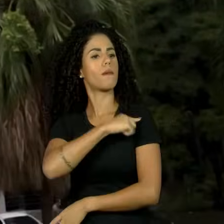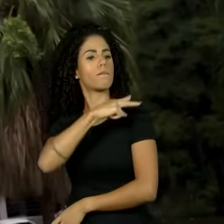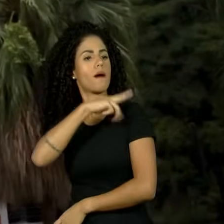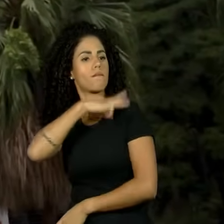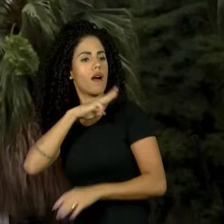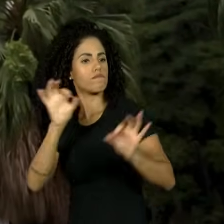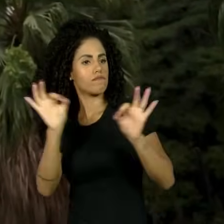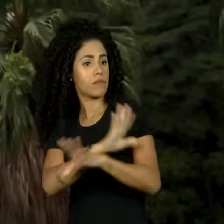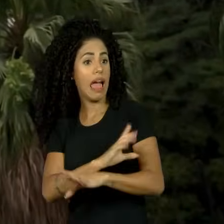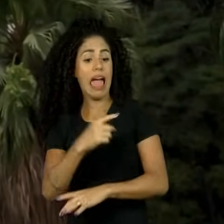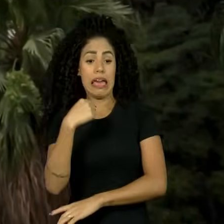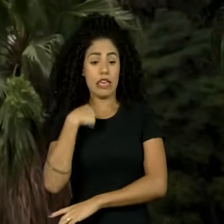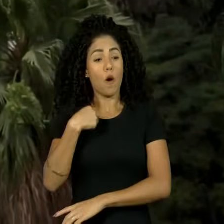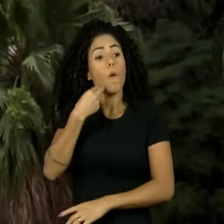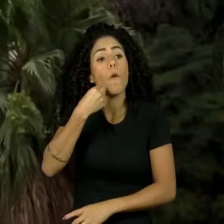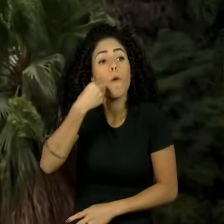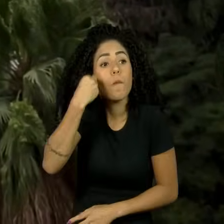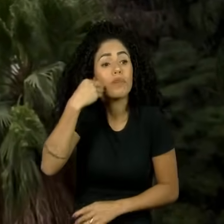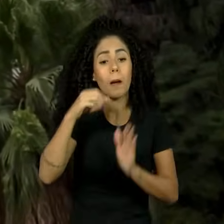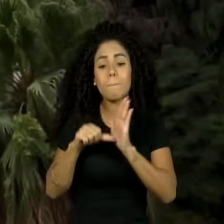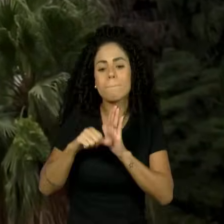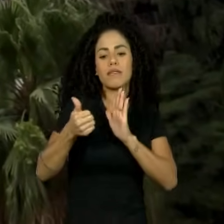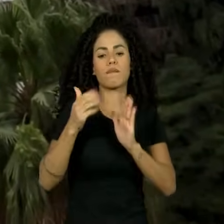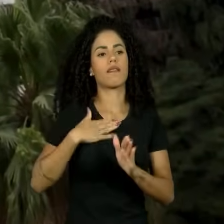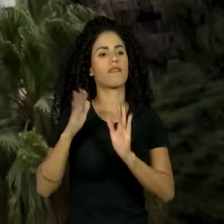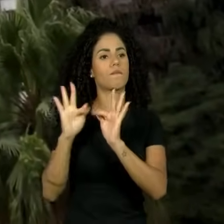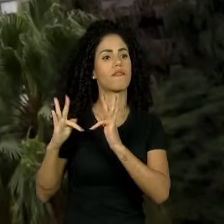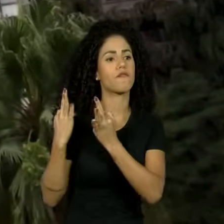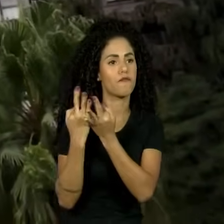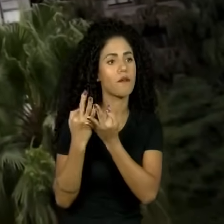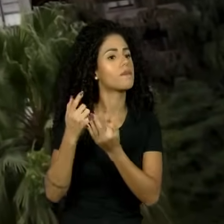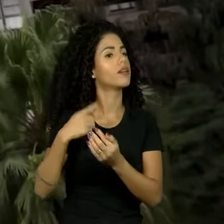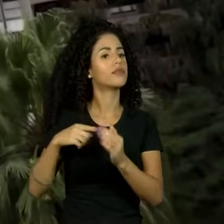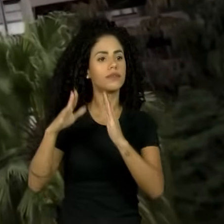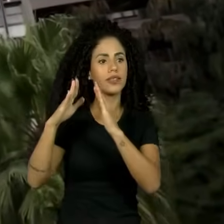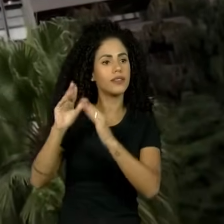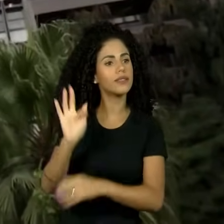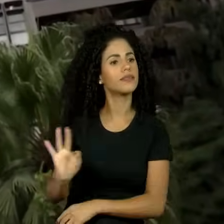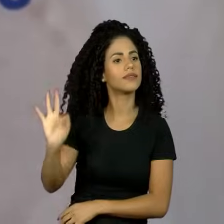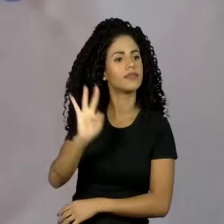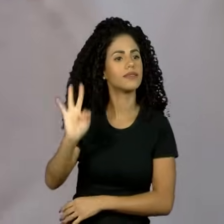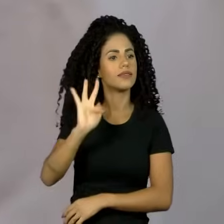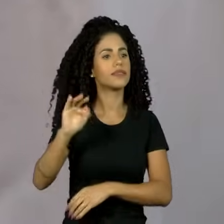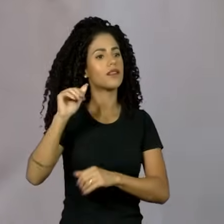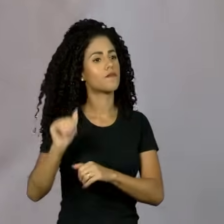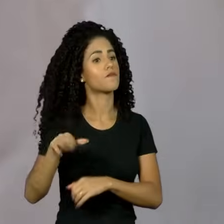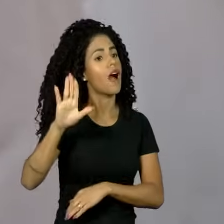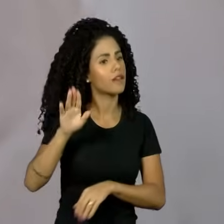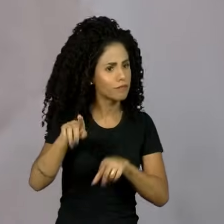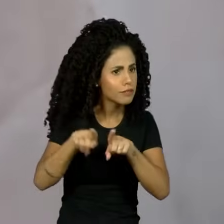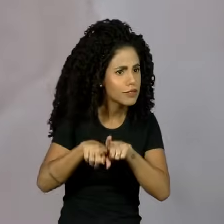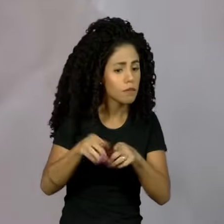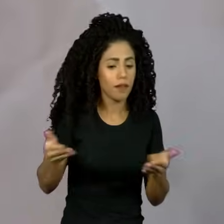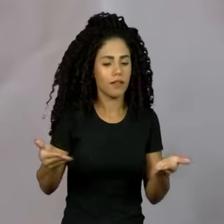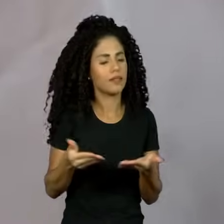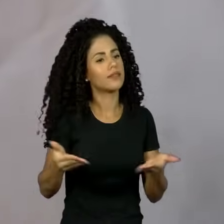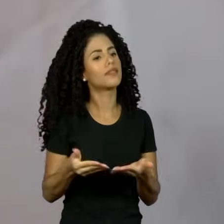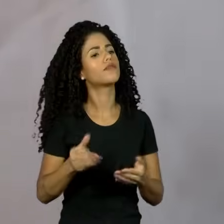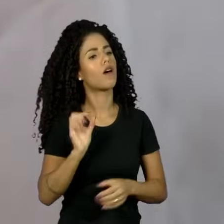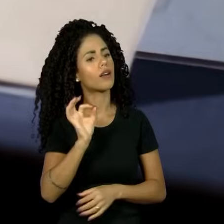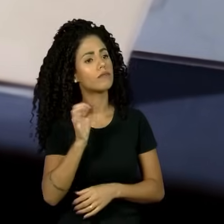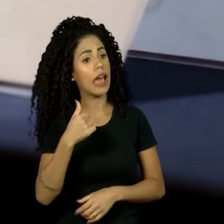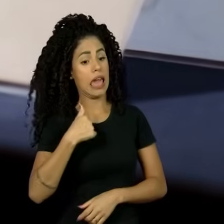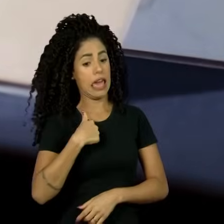Tive a oportunidade de ser o primeiro da família a concluir um curso superior. E agora, recentemente,